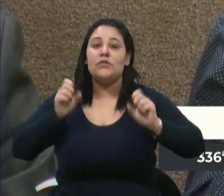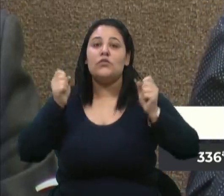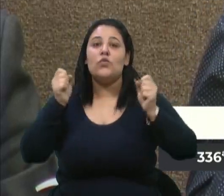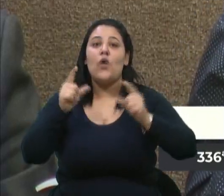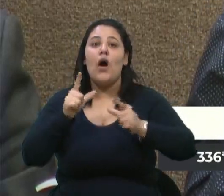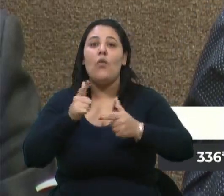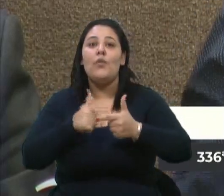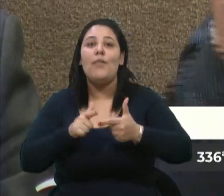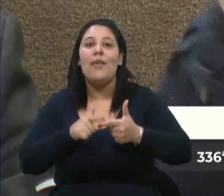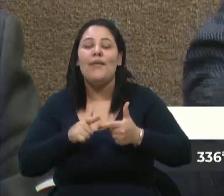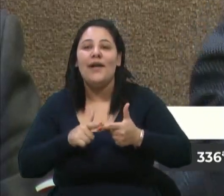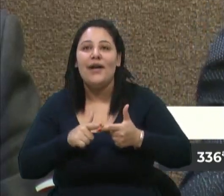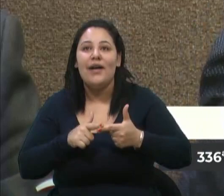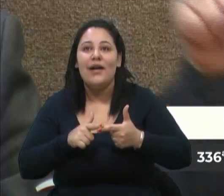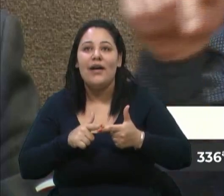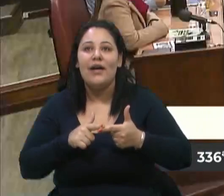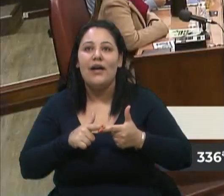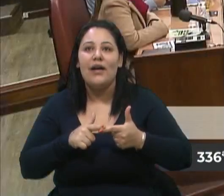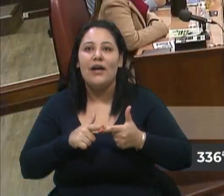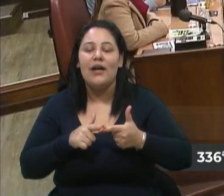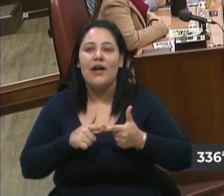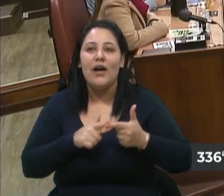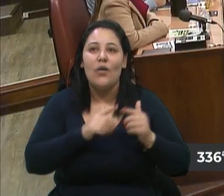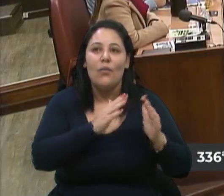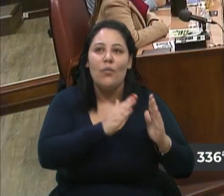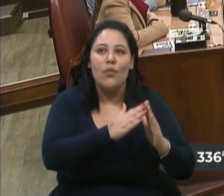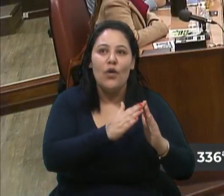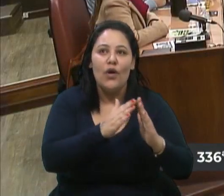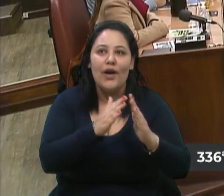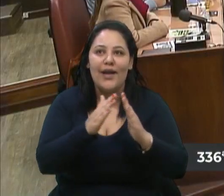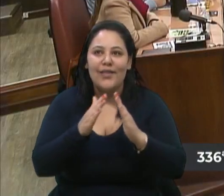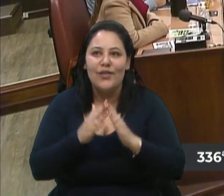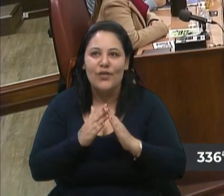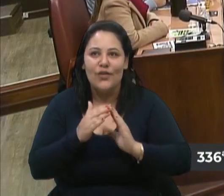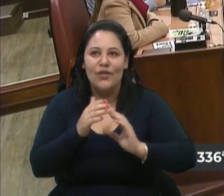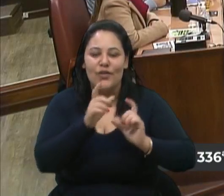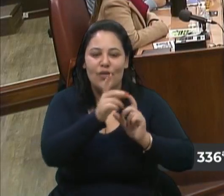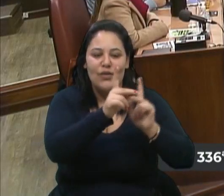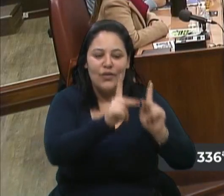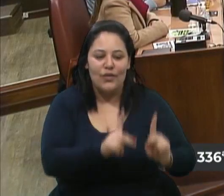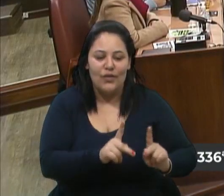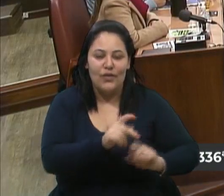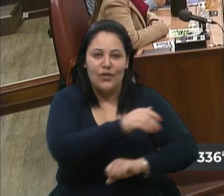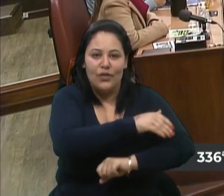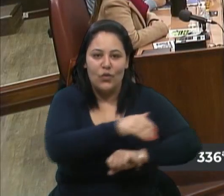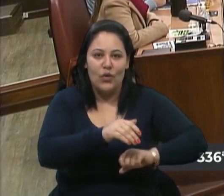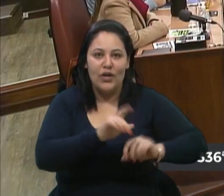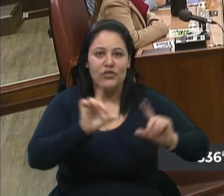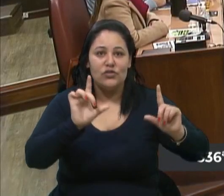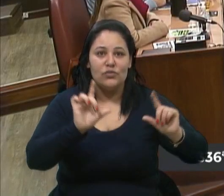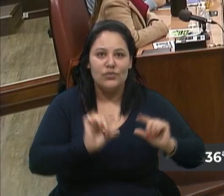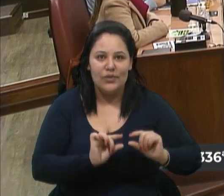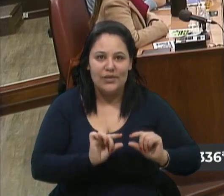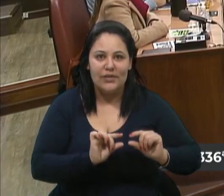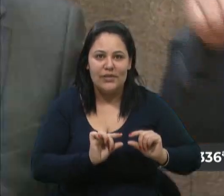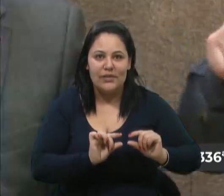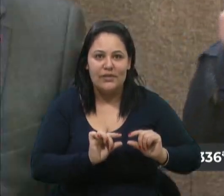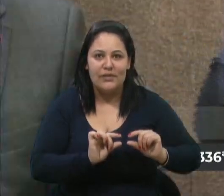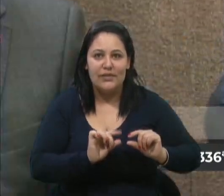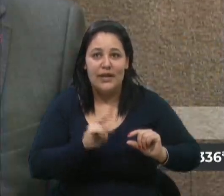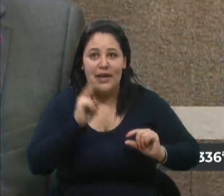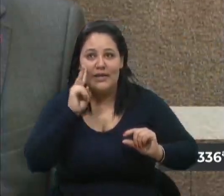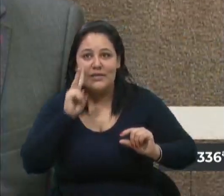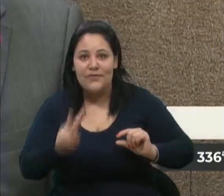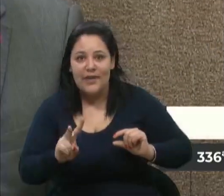problema? Que ao invés deles ver o número de moradores de rua diminuir, eles veem o